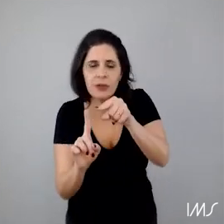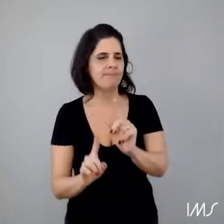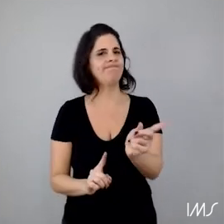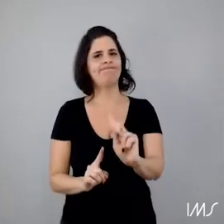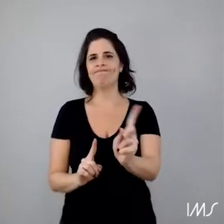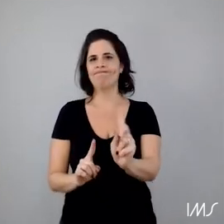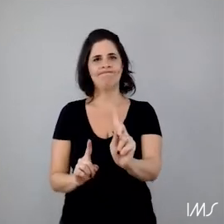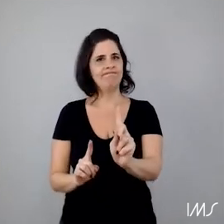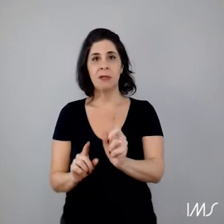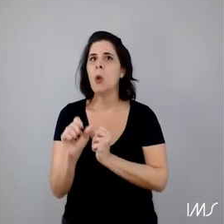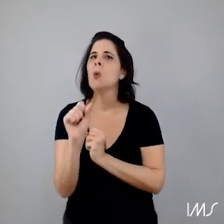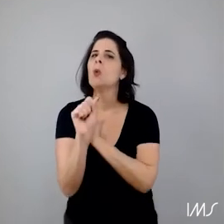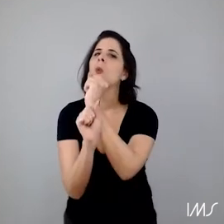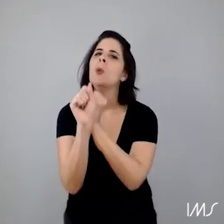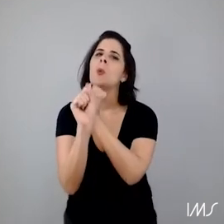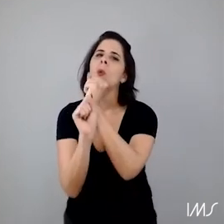encontro,